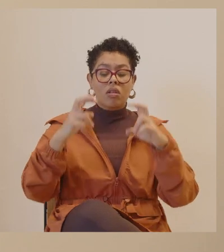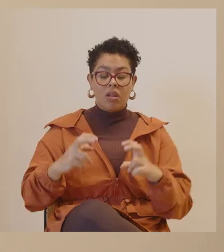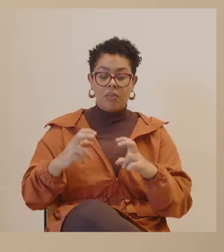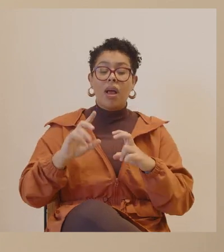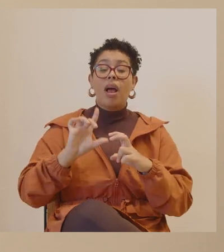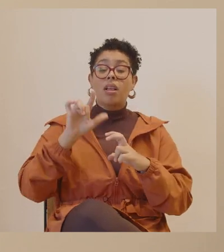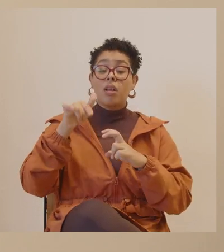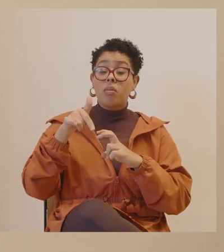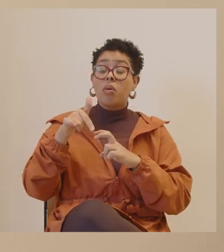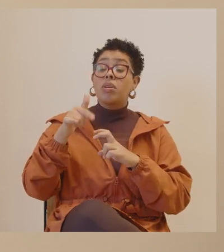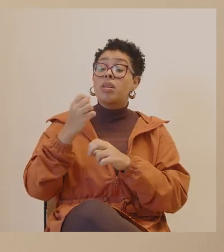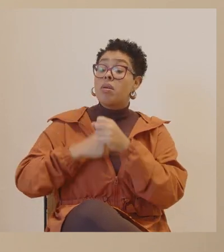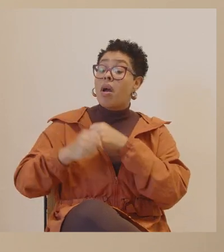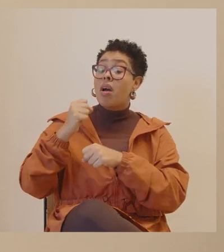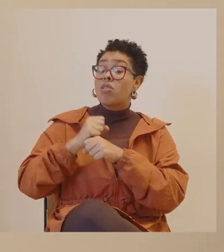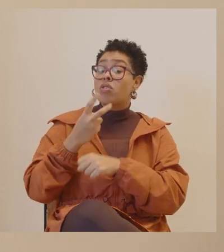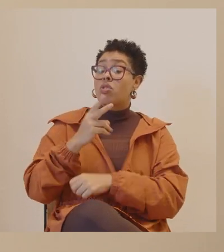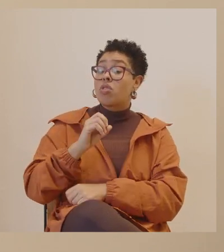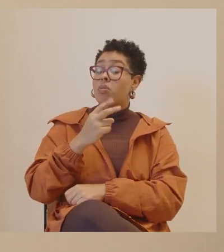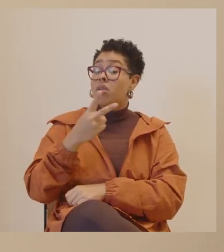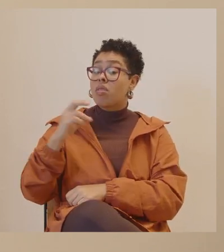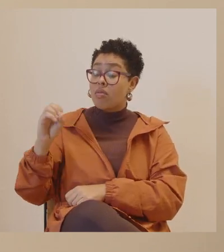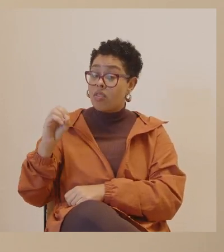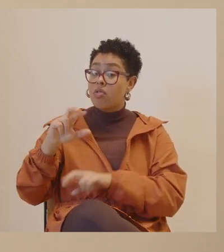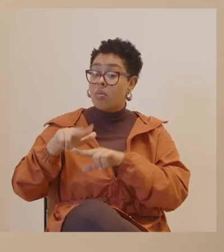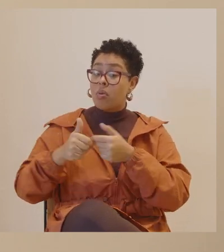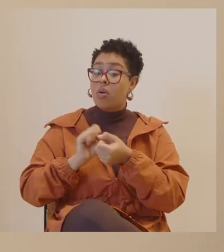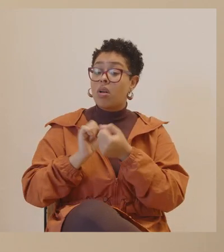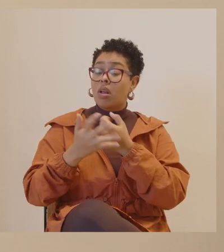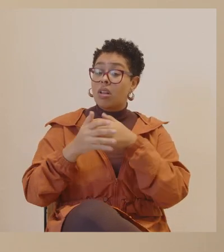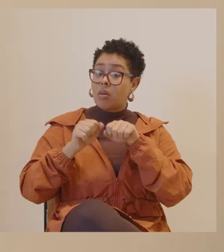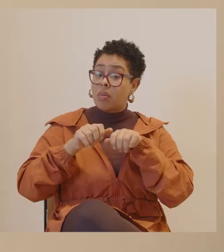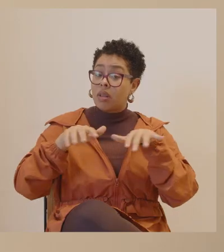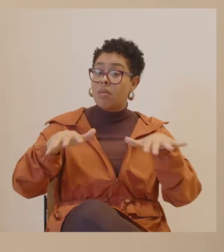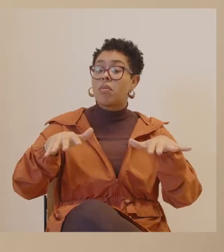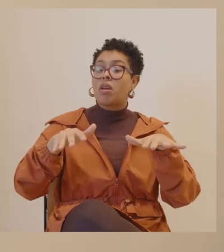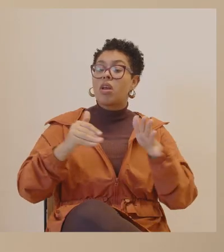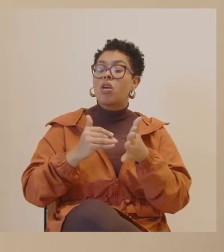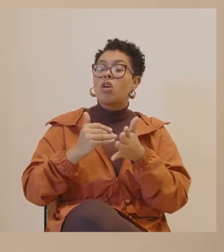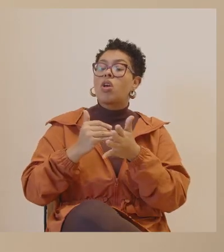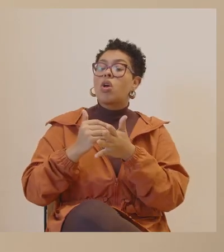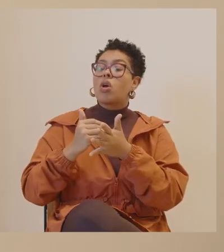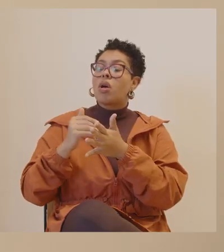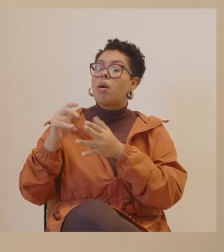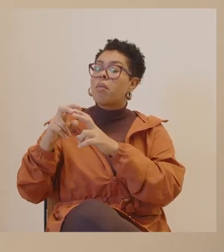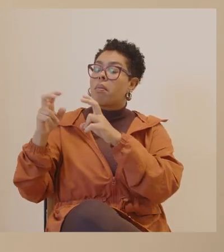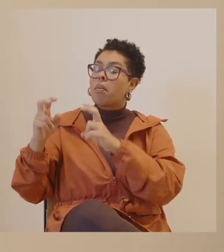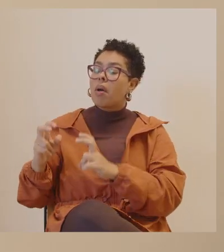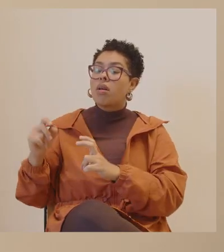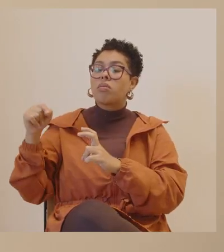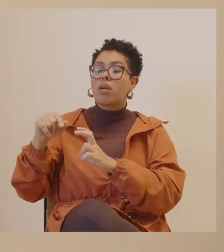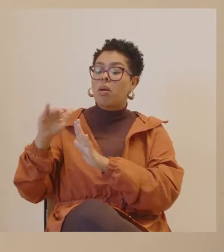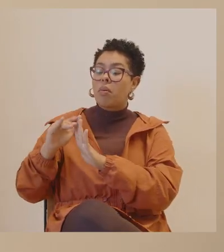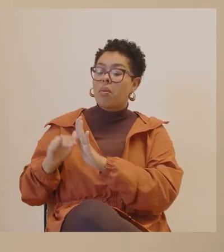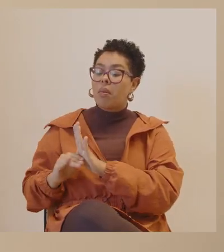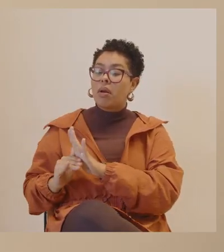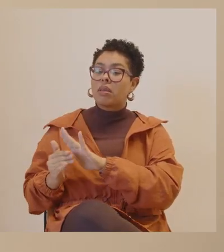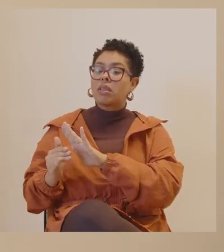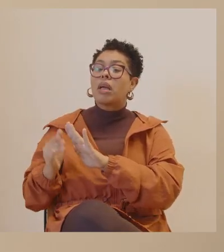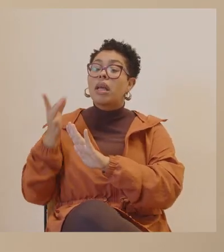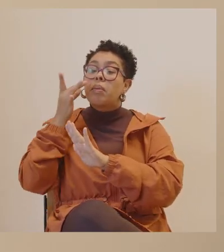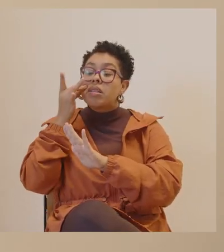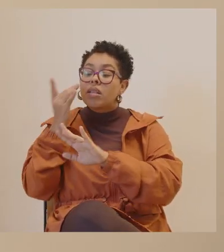2020, a gente passa os programas do MASP para o virtual,